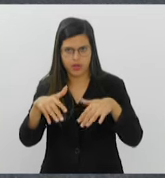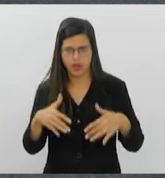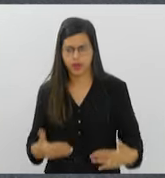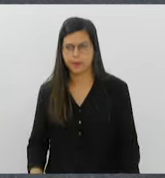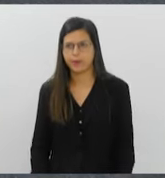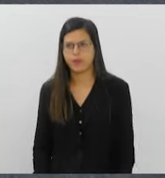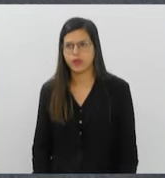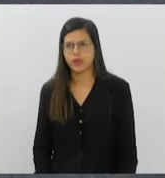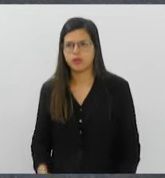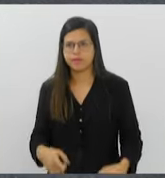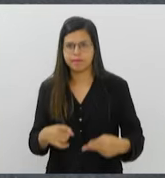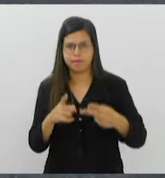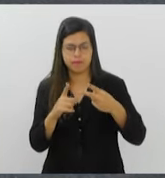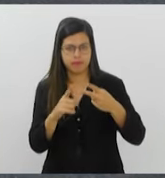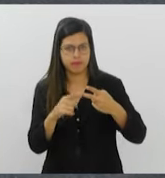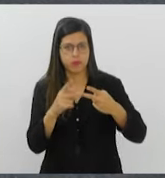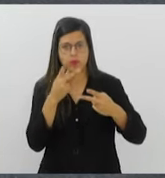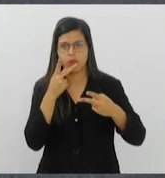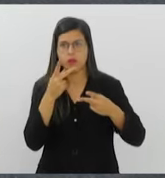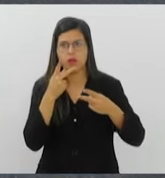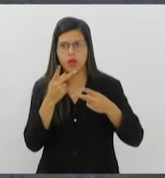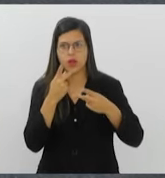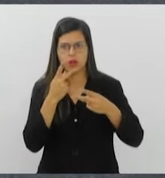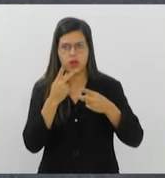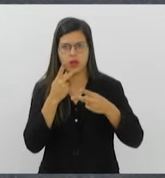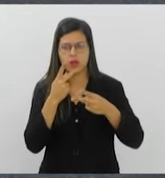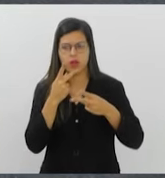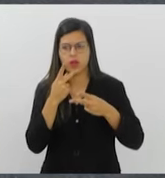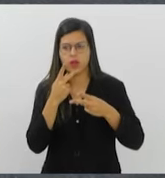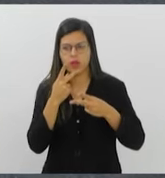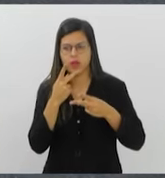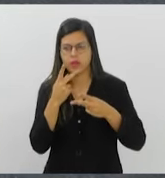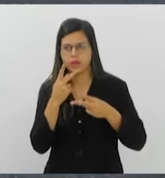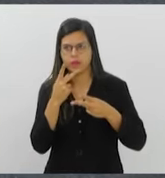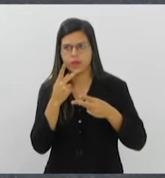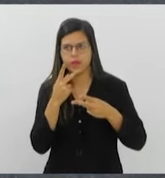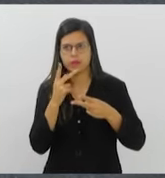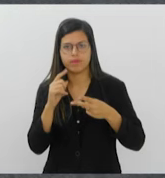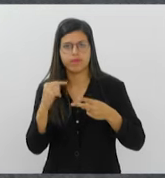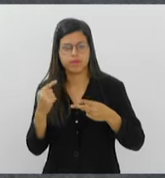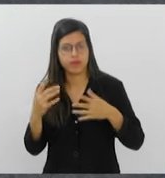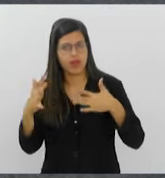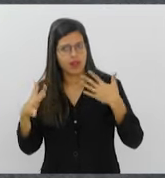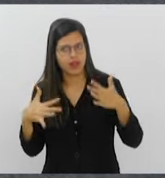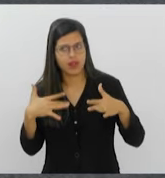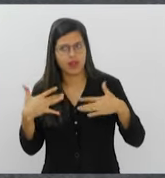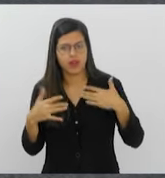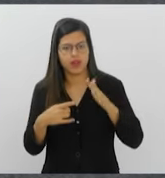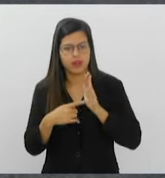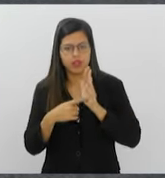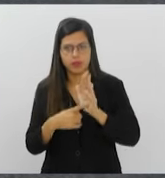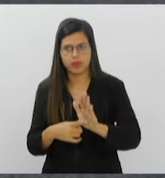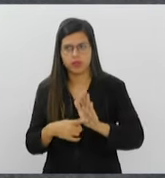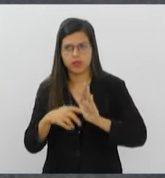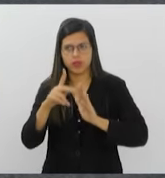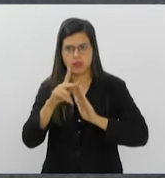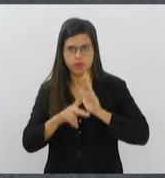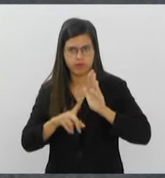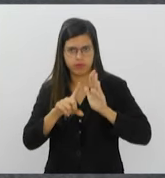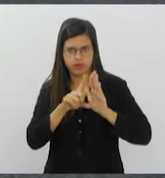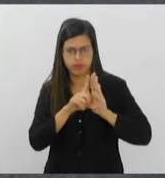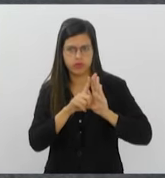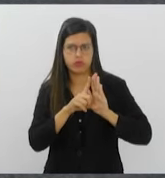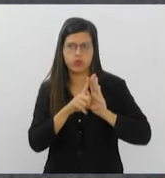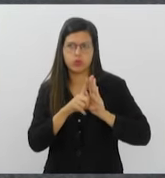segundo lugar, presidente, dizer da nossa alegria de apresentar esse projeto, que foi